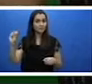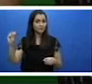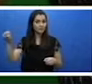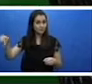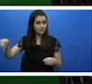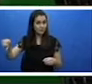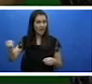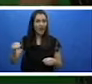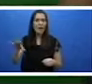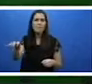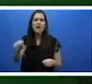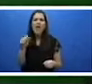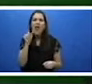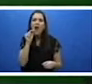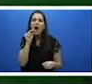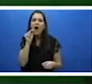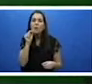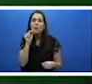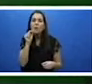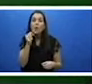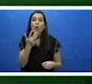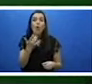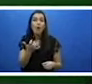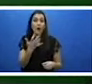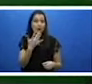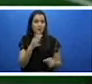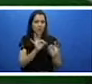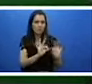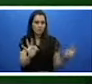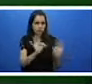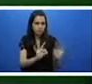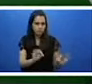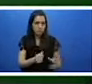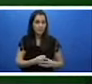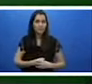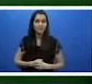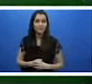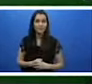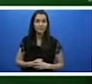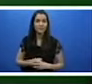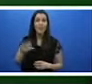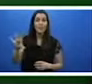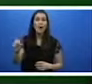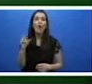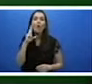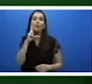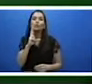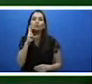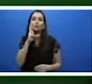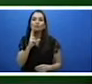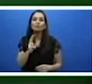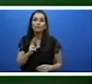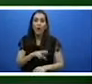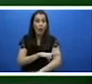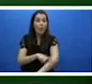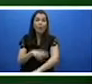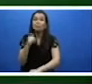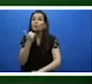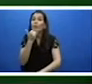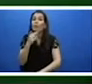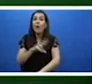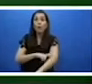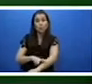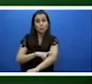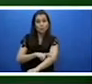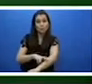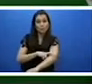que nós vamos grifar algumas informações aqui, ó. Peguem o lápis roxo. Pegou? Bom,